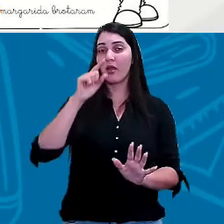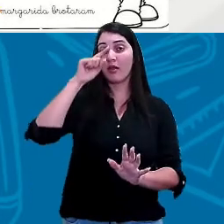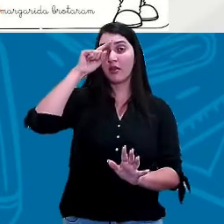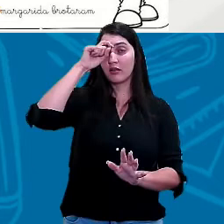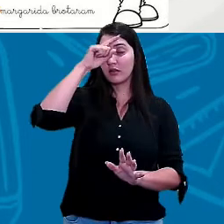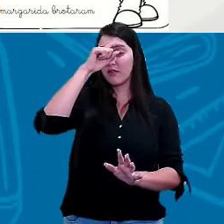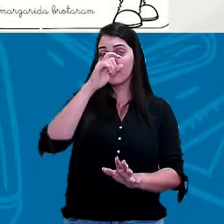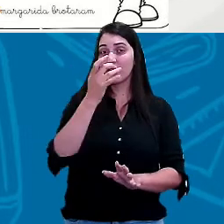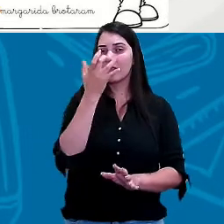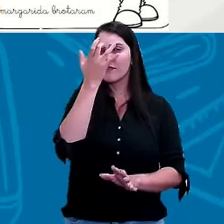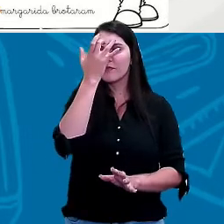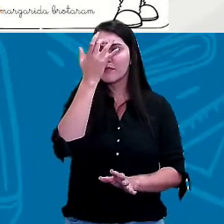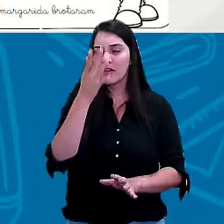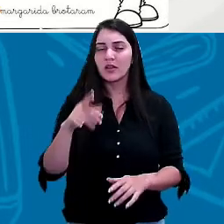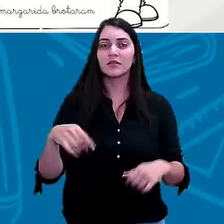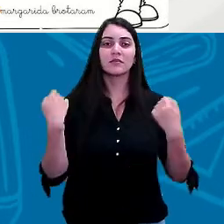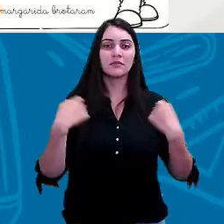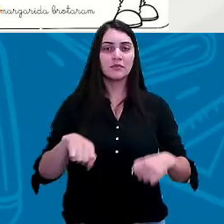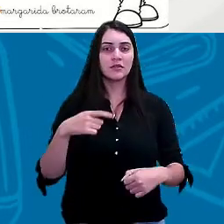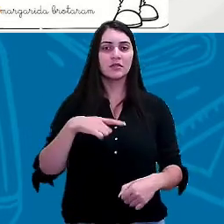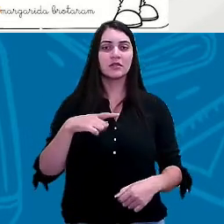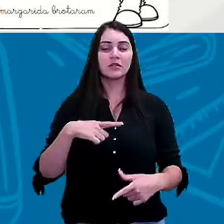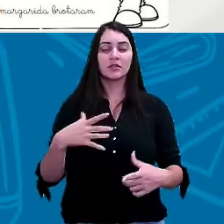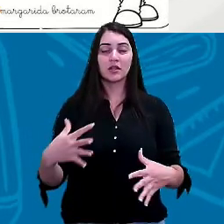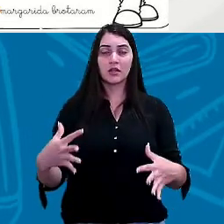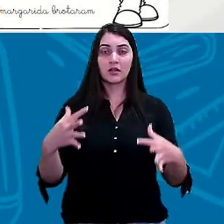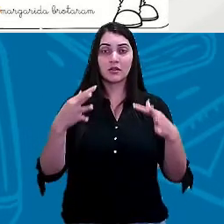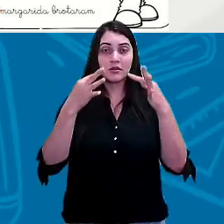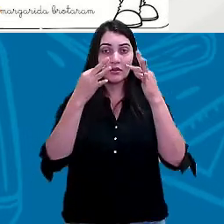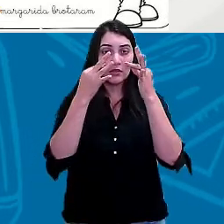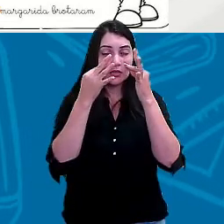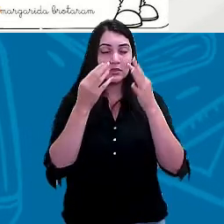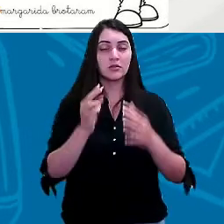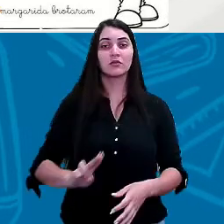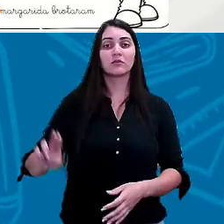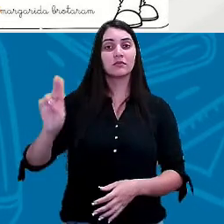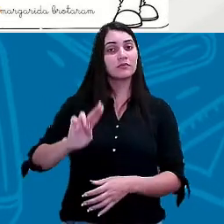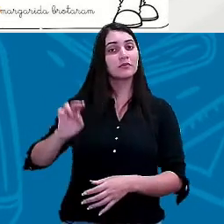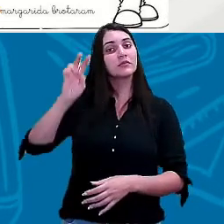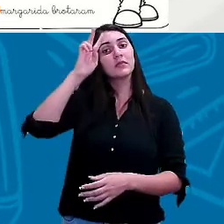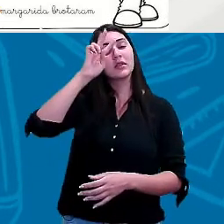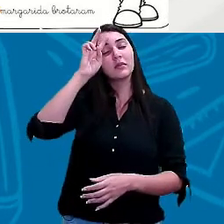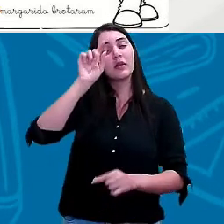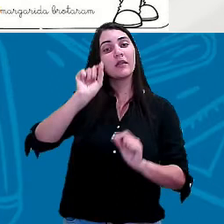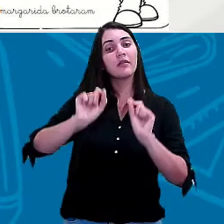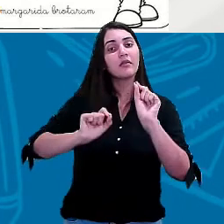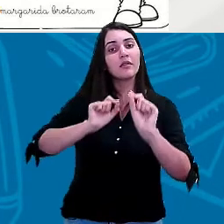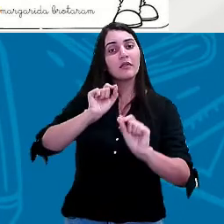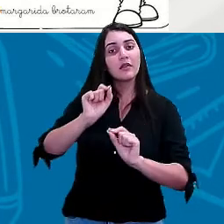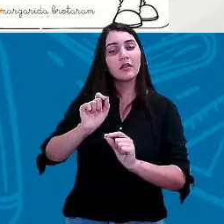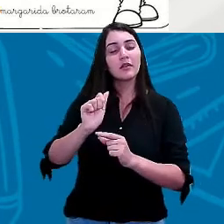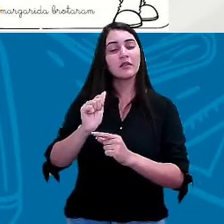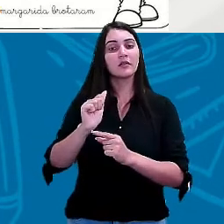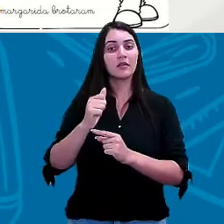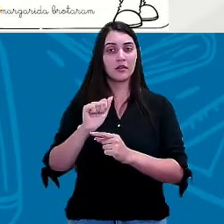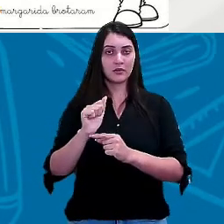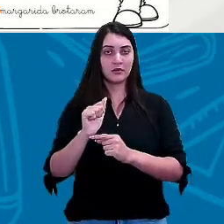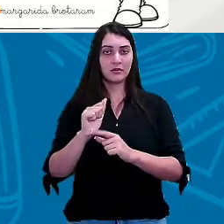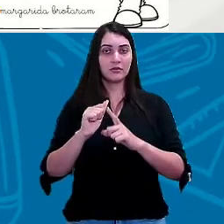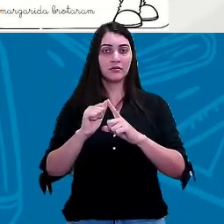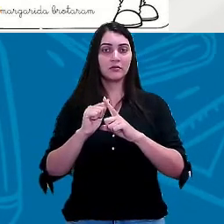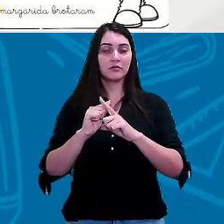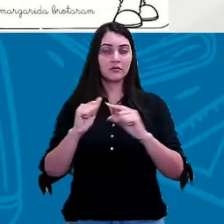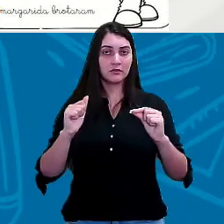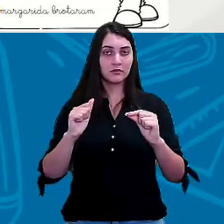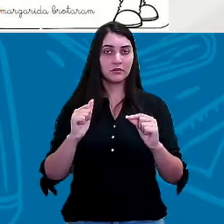a atenção quando for usar. Lembrar de quem são esses artigos e você fazer